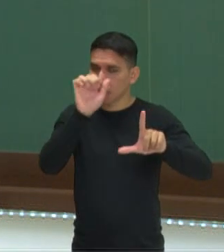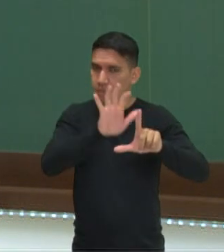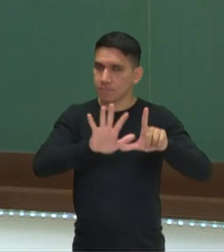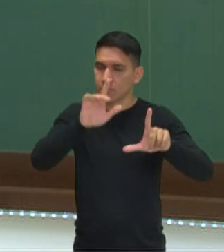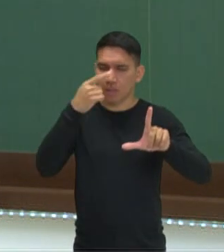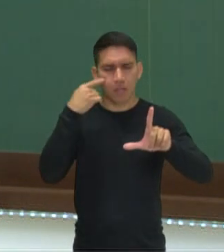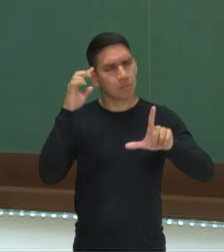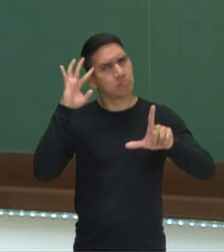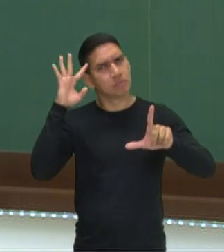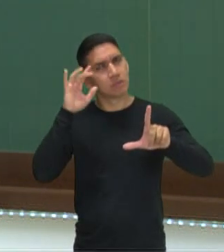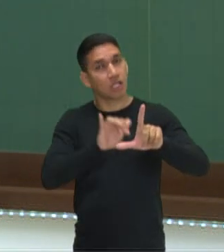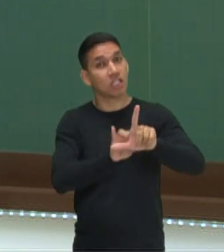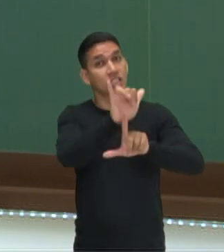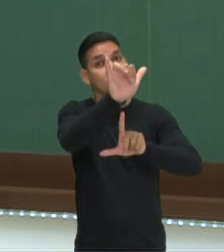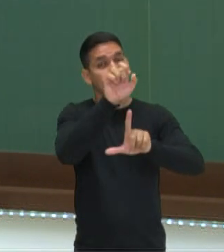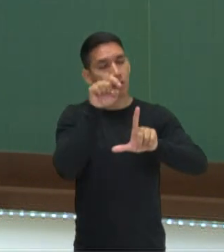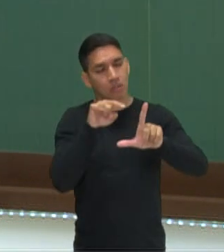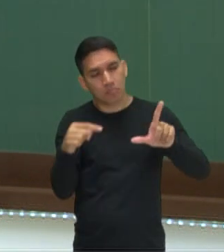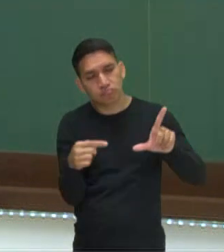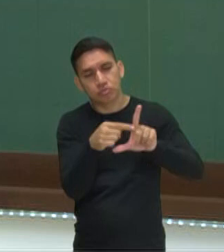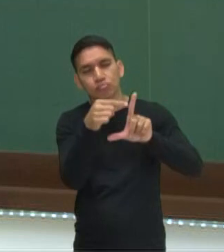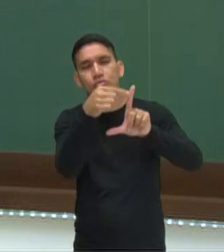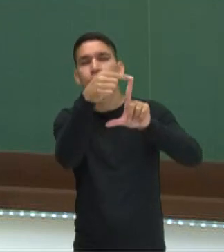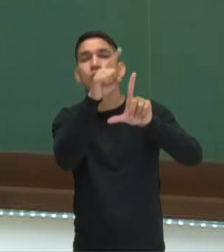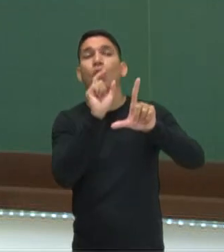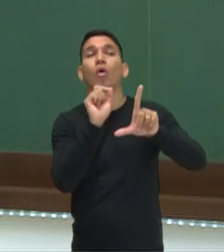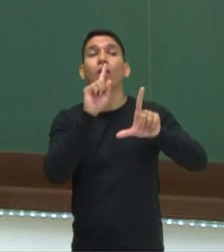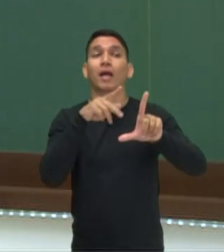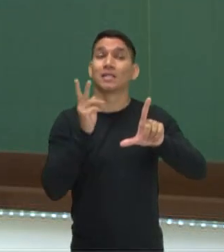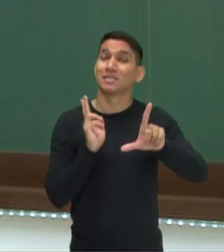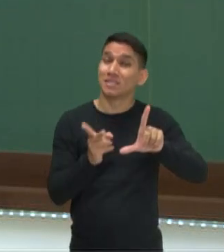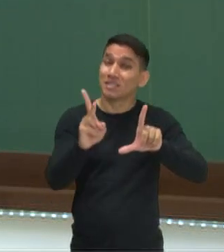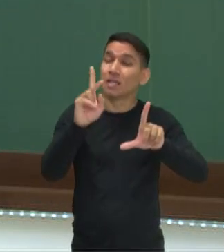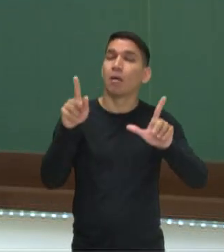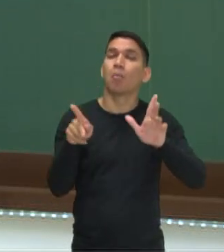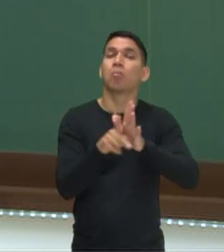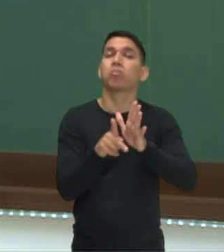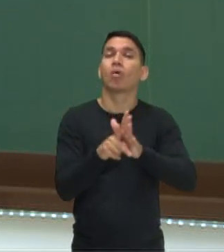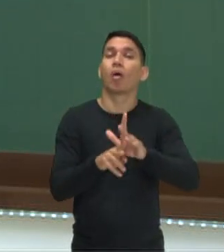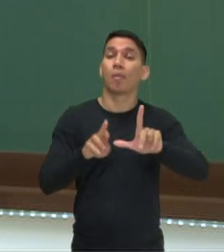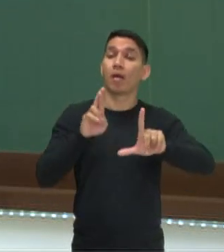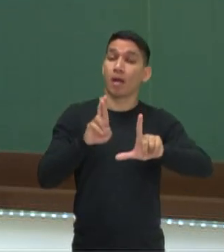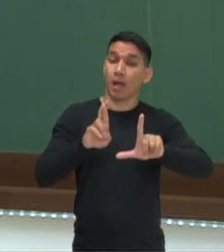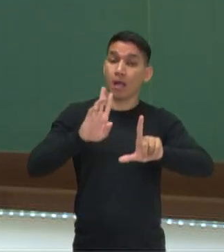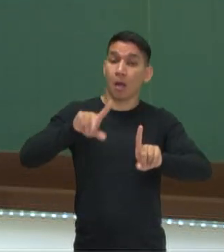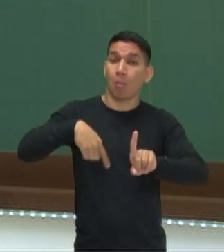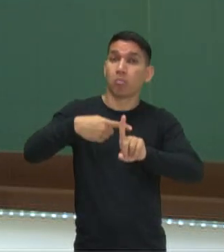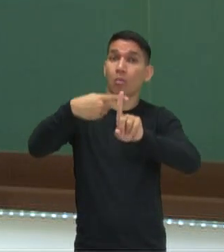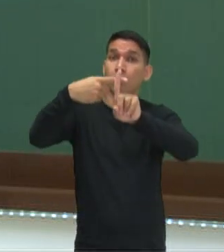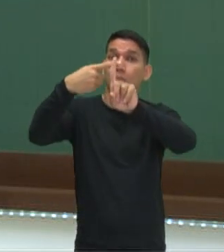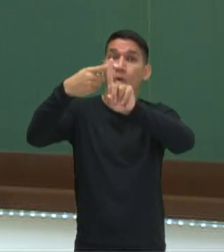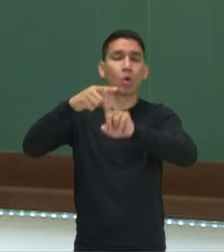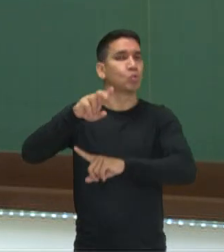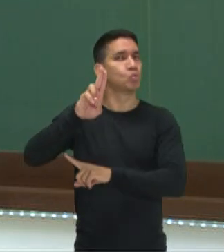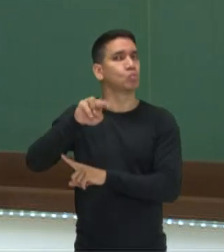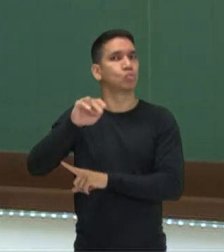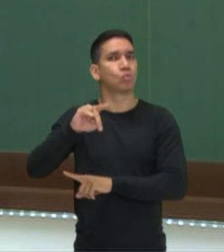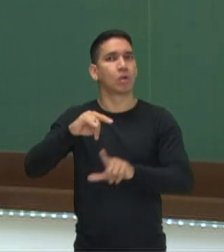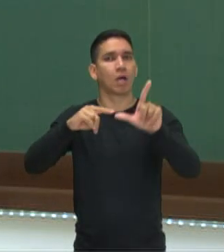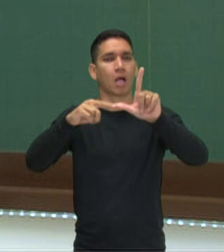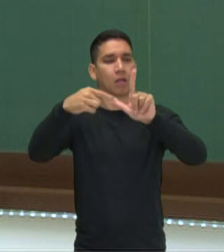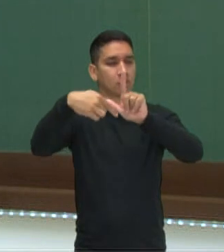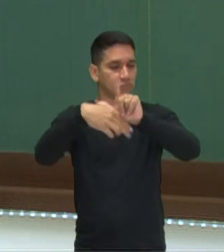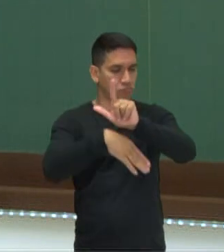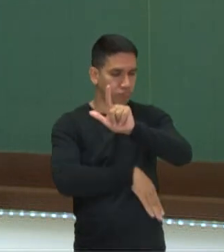a gente pensa no y para ter a imagem é sempre os reais positivos, nunca vamos ter